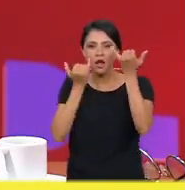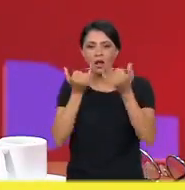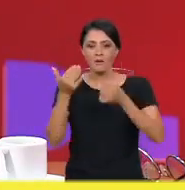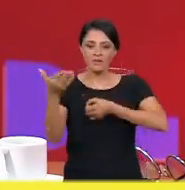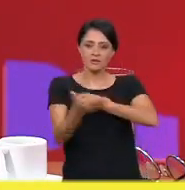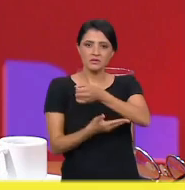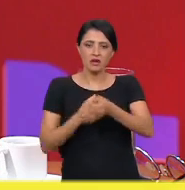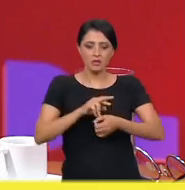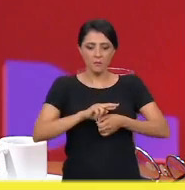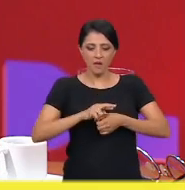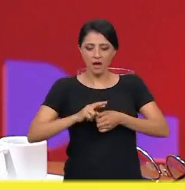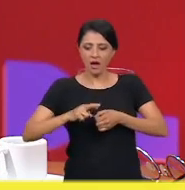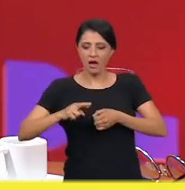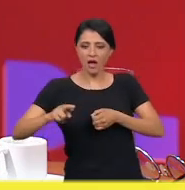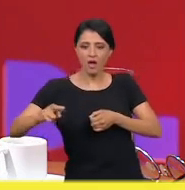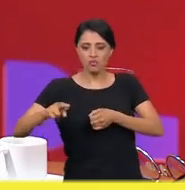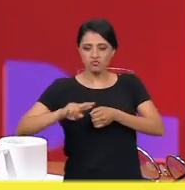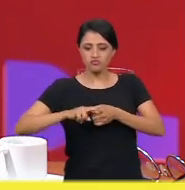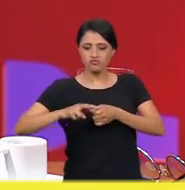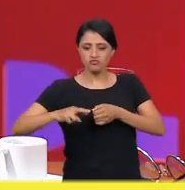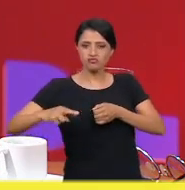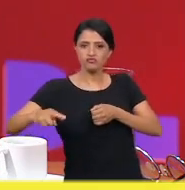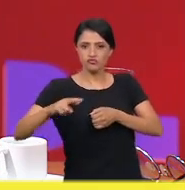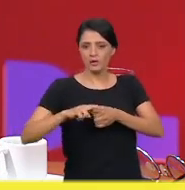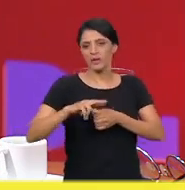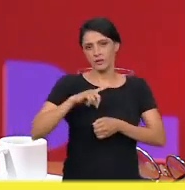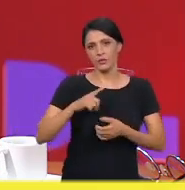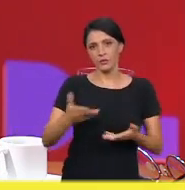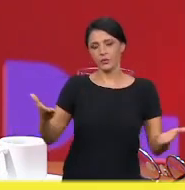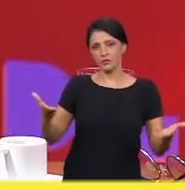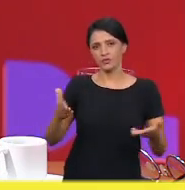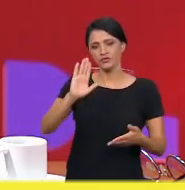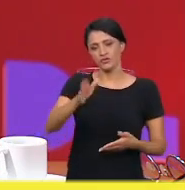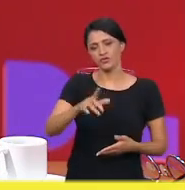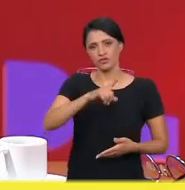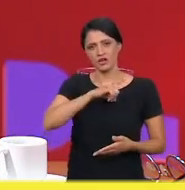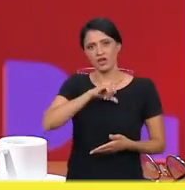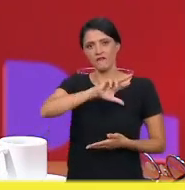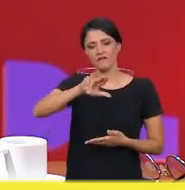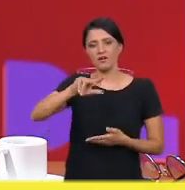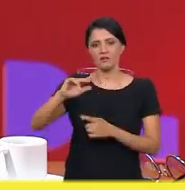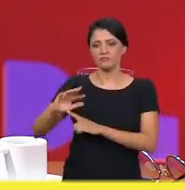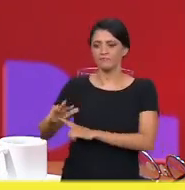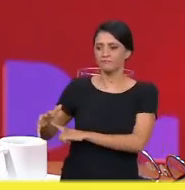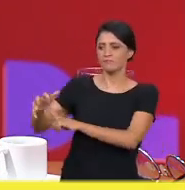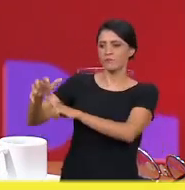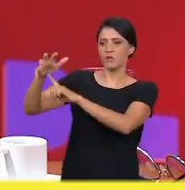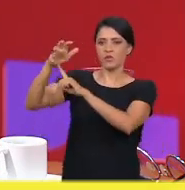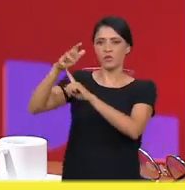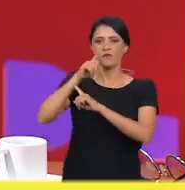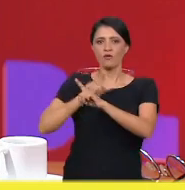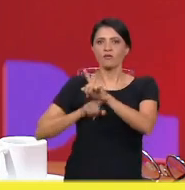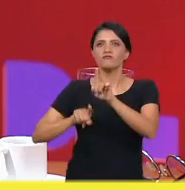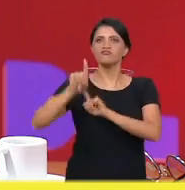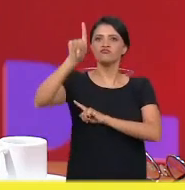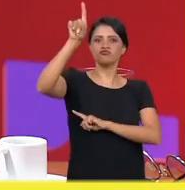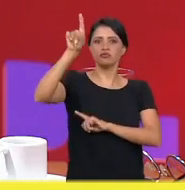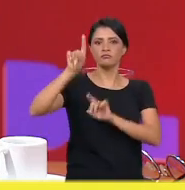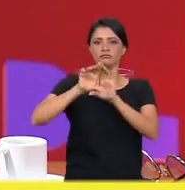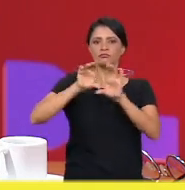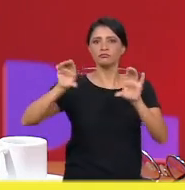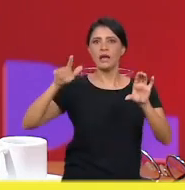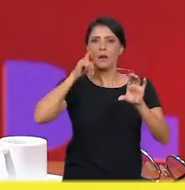partir da radiação cósmica de fundo. Então, hoje nós temos, por exemplo, tivemos vários satélites que foram enviados ao espaço para medir